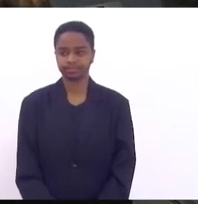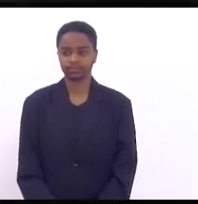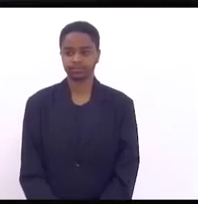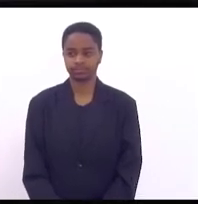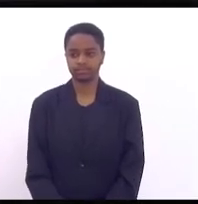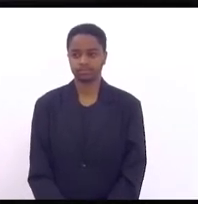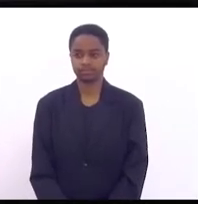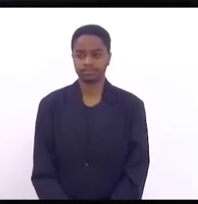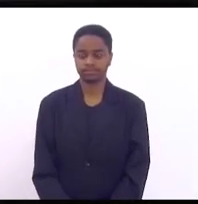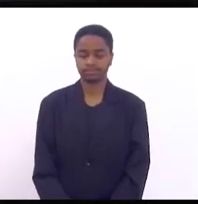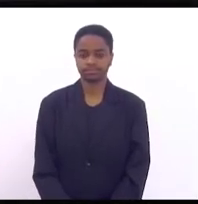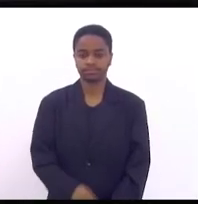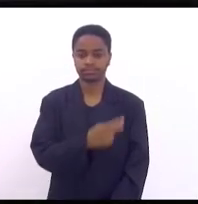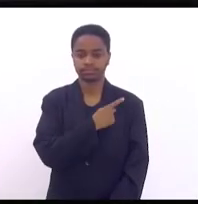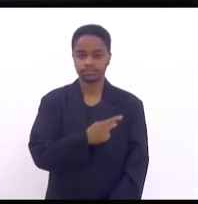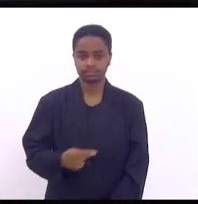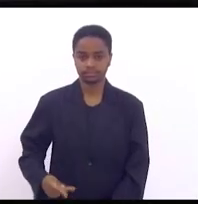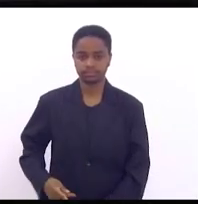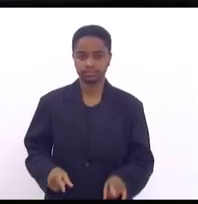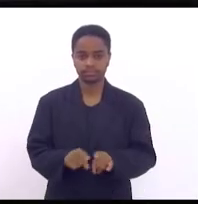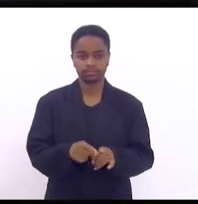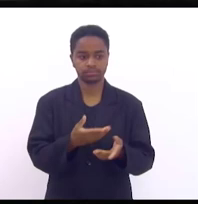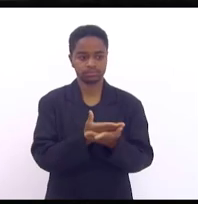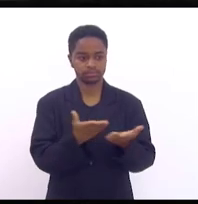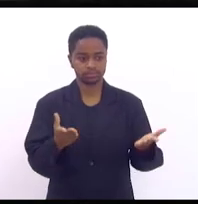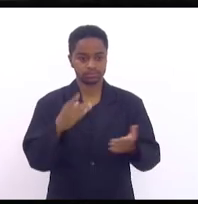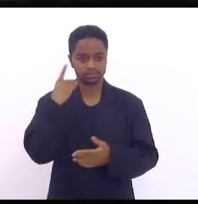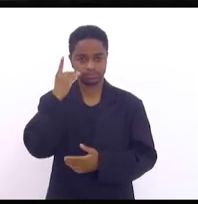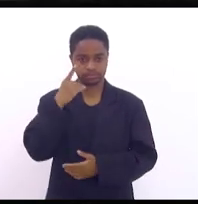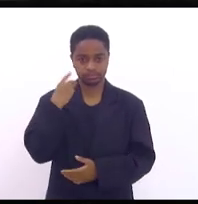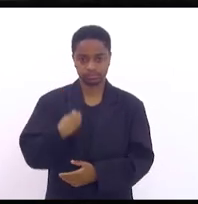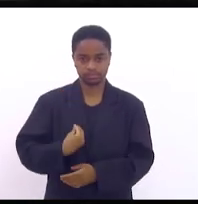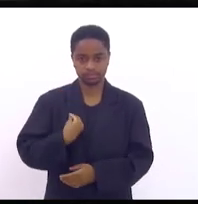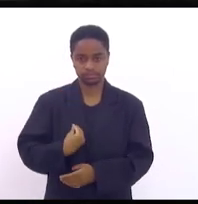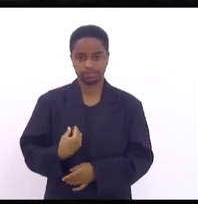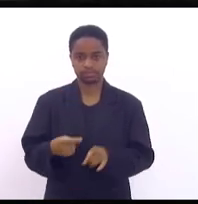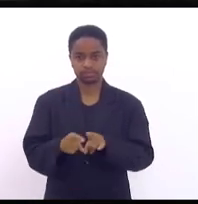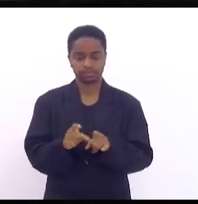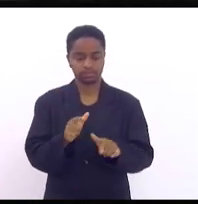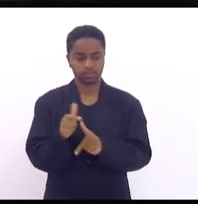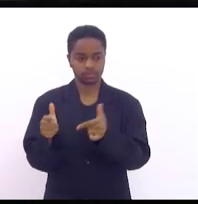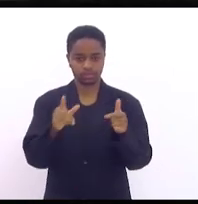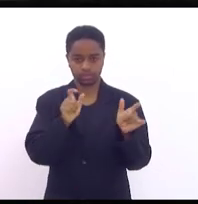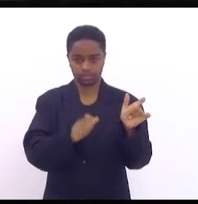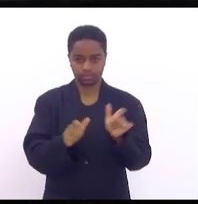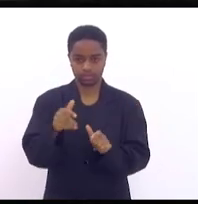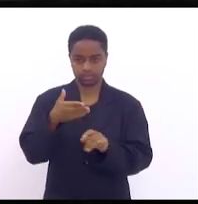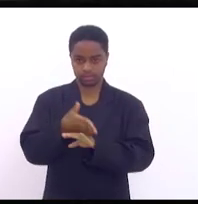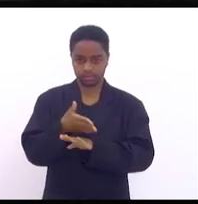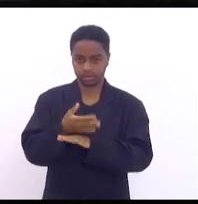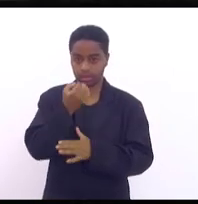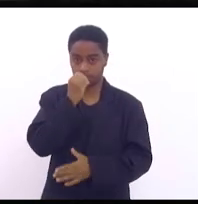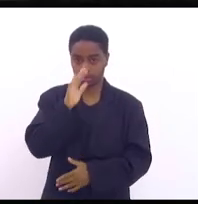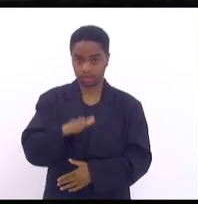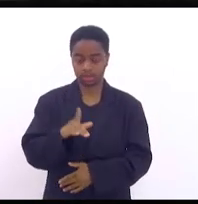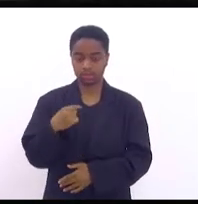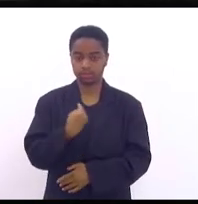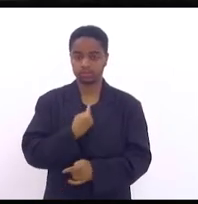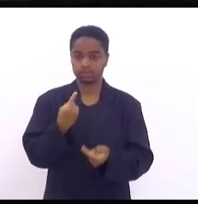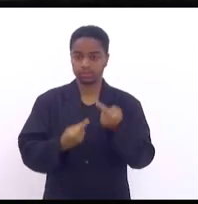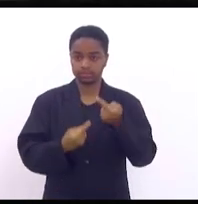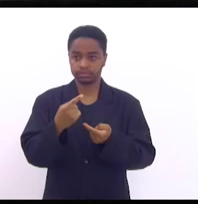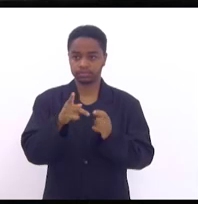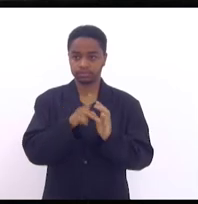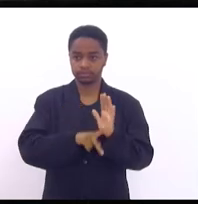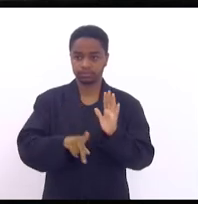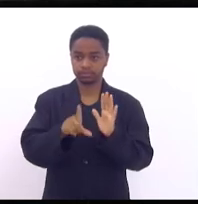Senhor presidente, senhoras e senhores deputados, demais presentes e ouvintes, boa tarde. Estamos aqui discutindo o projeto de